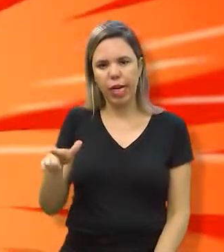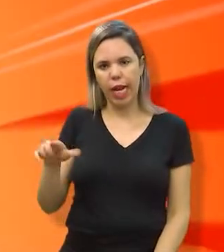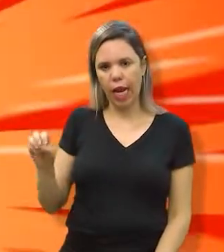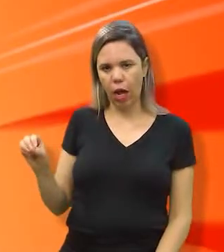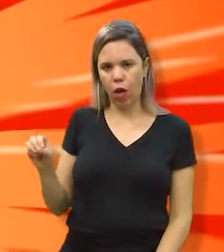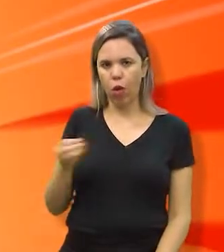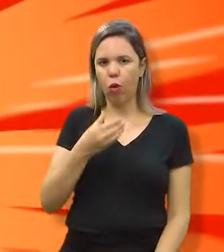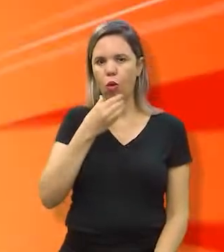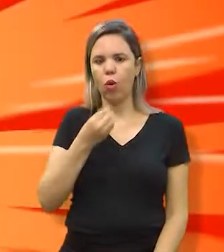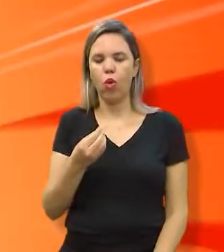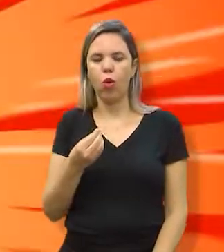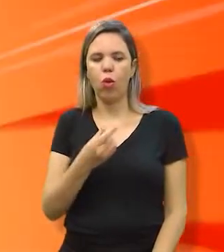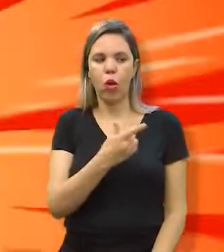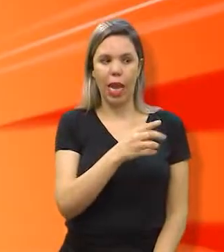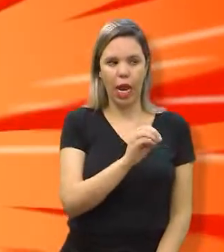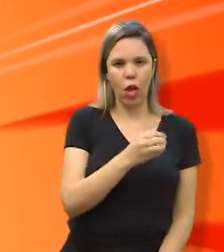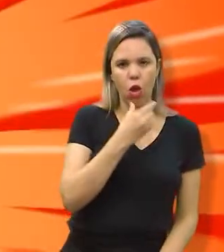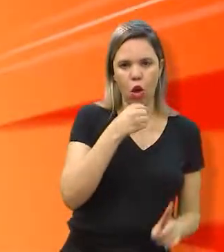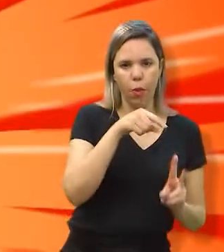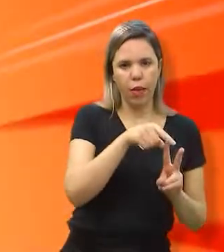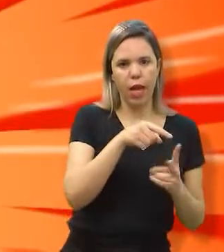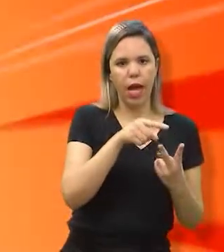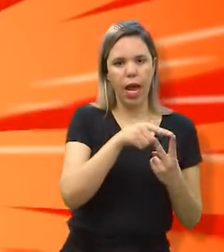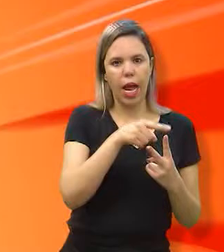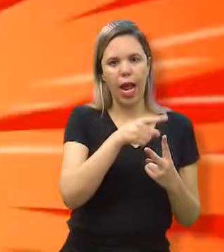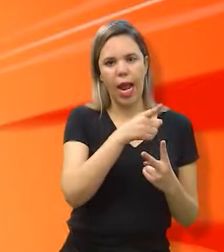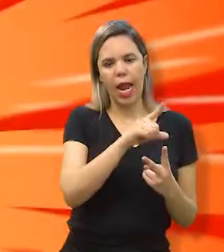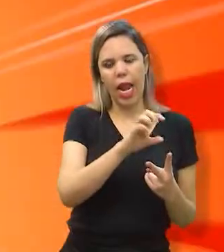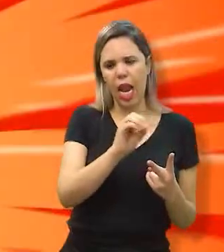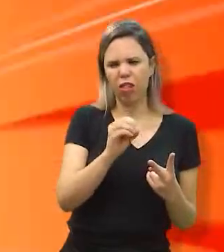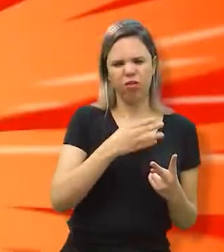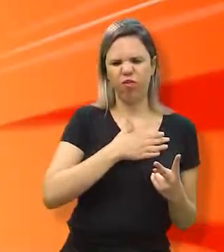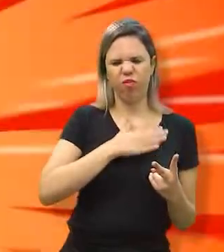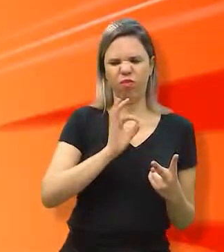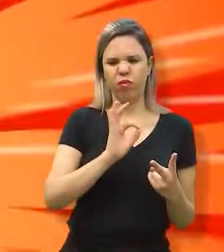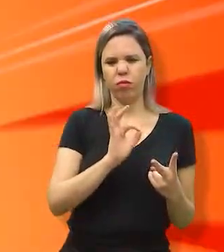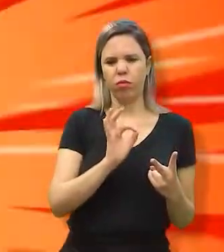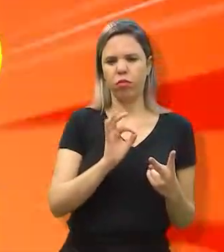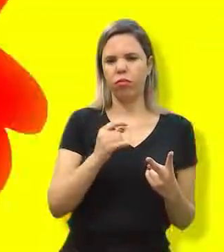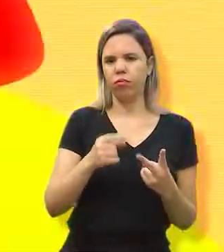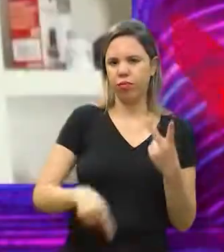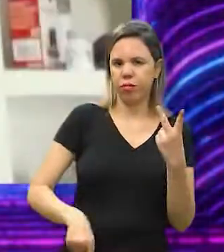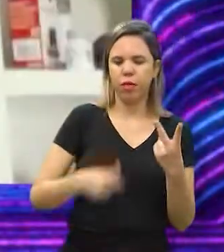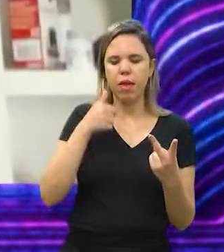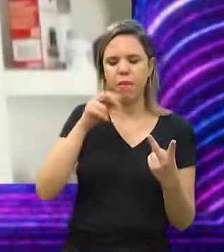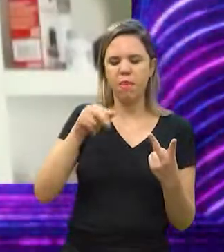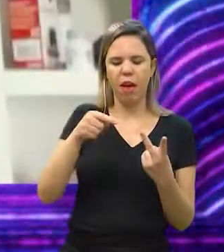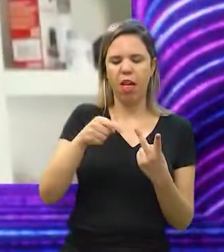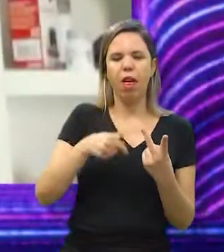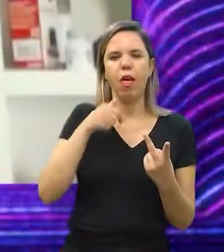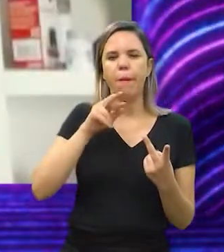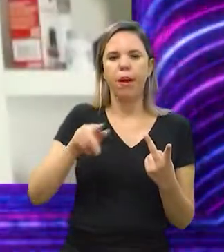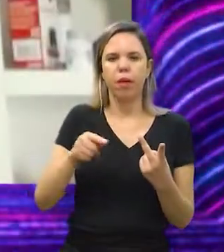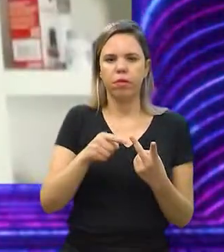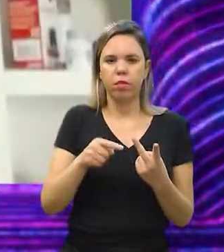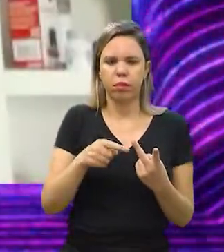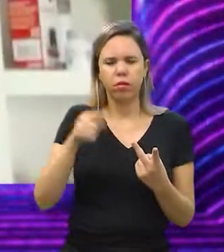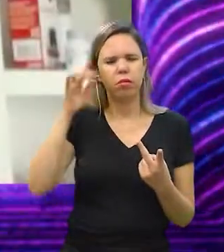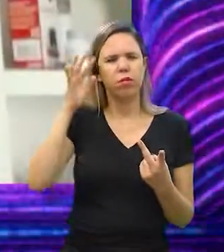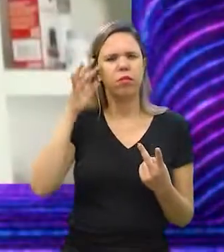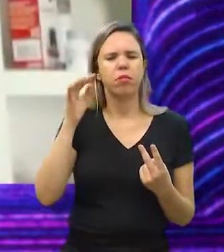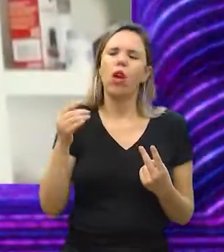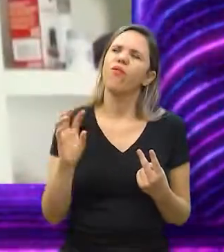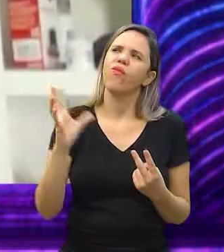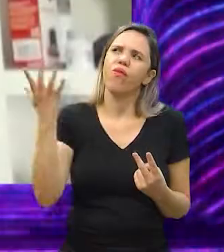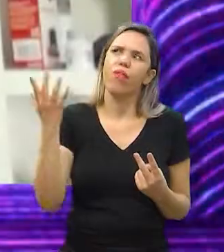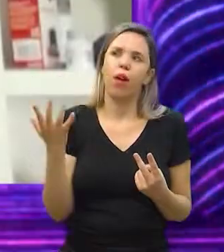Leonardo. E o Leonardo não fica nada contente com isso, porque ele já não se dá bem com a irmã, então ele fica